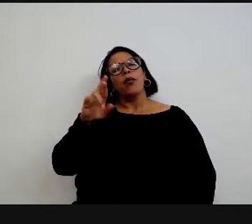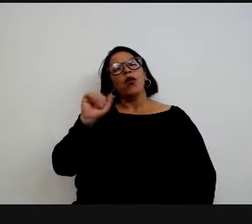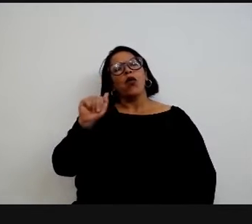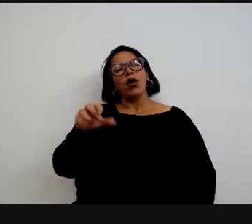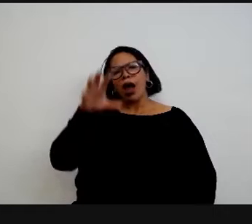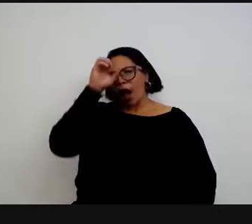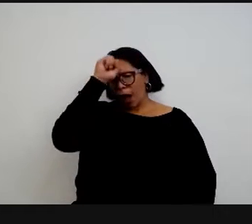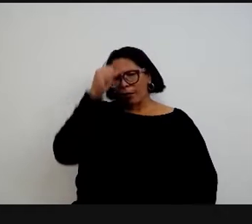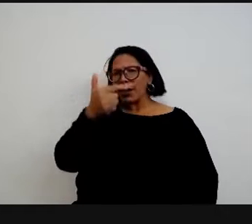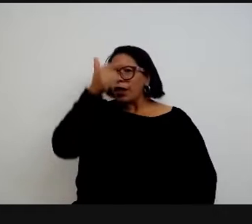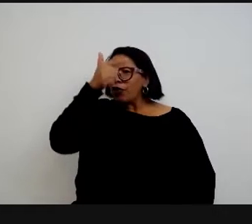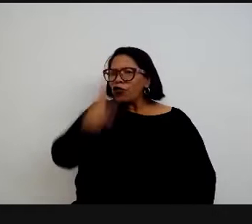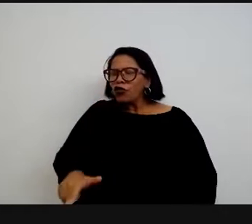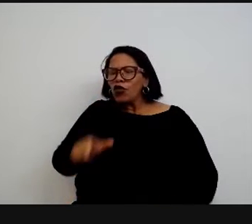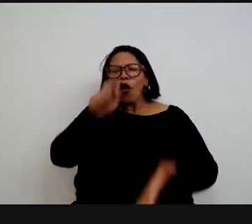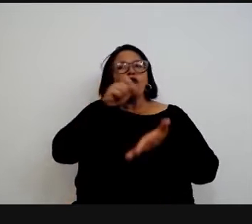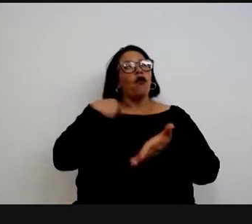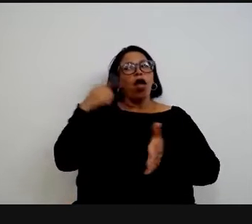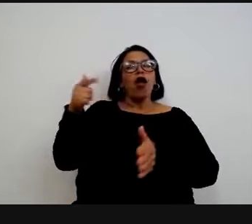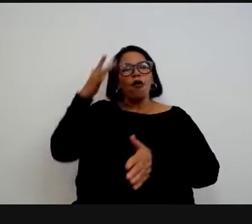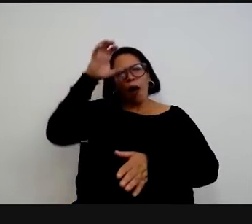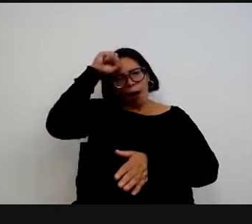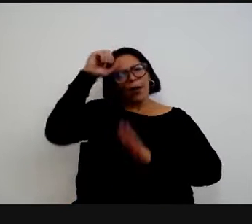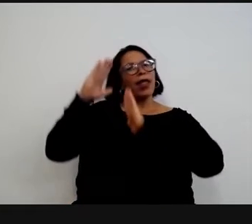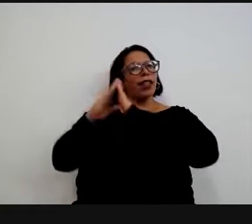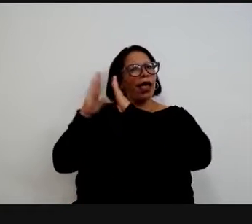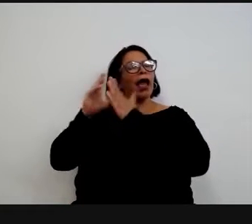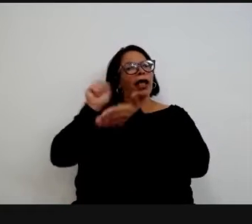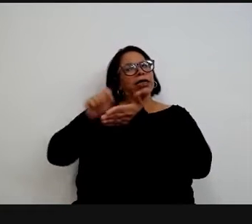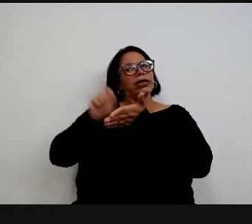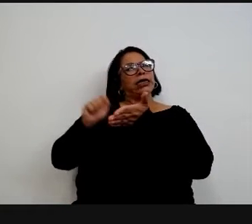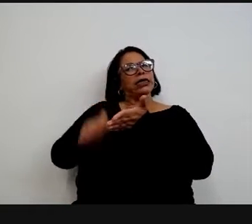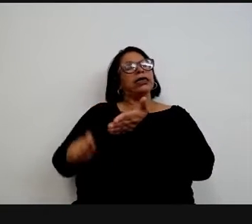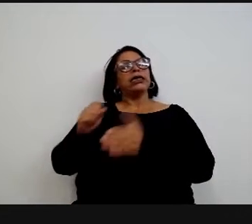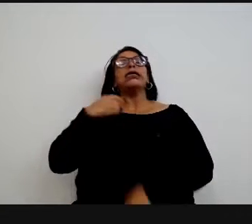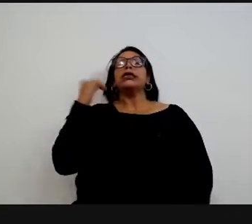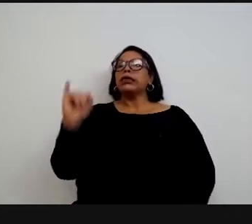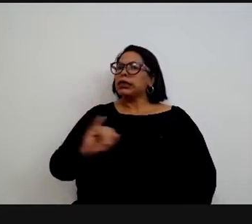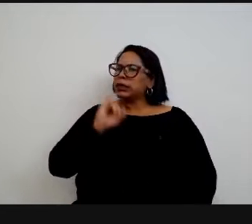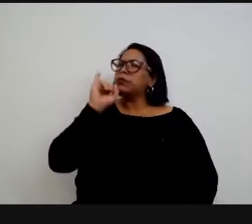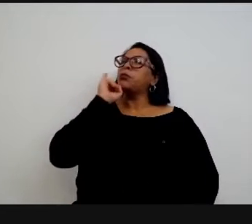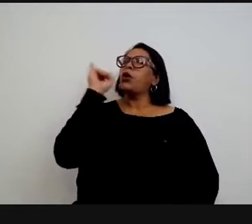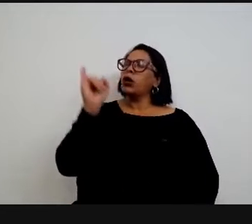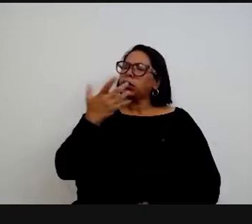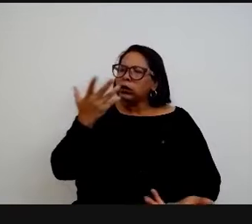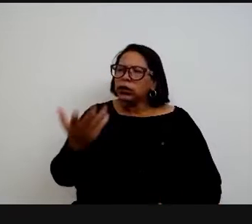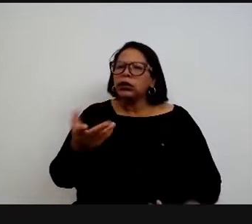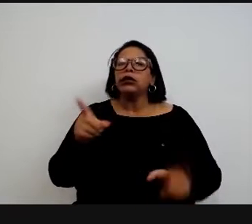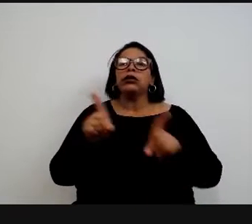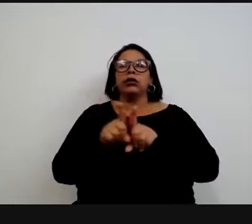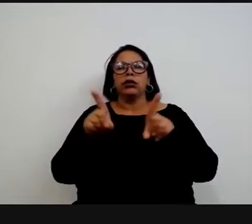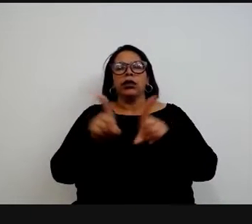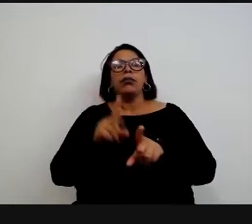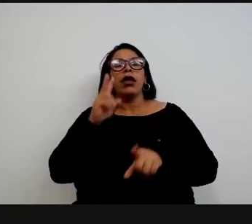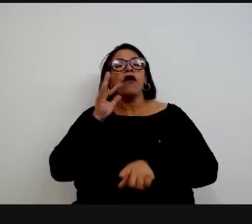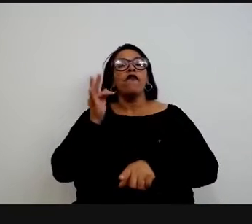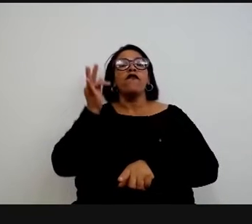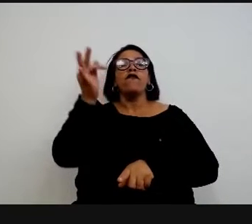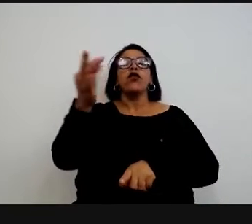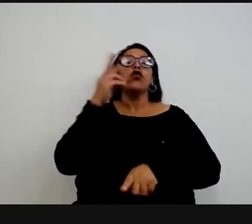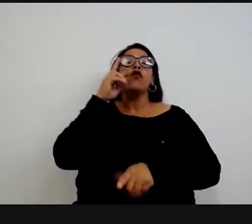mais essa aqui. Também estou com esse dever de casa. Exato. Porque é a partir dessa capacidade de enxergar ali na frente, de